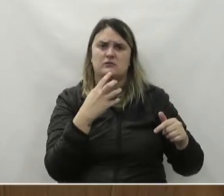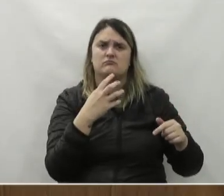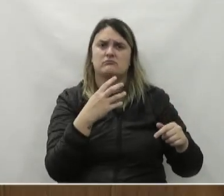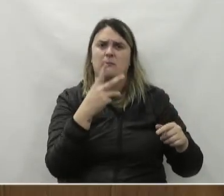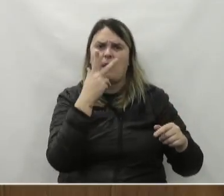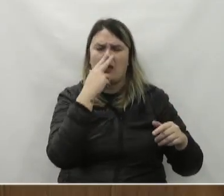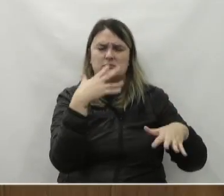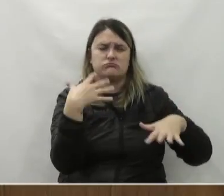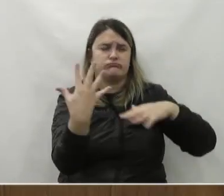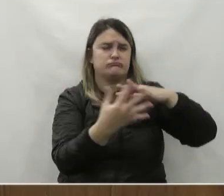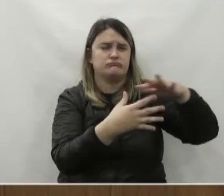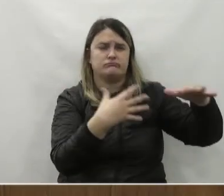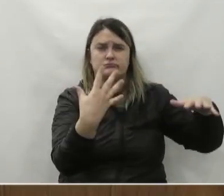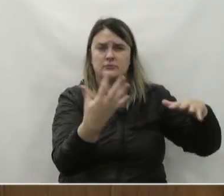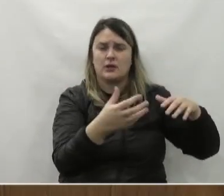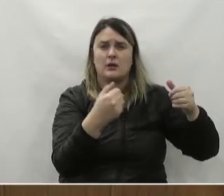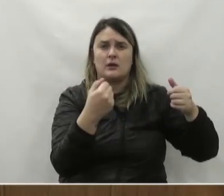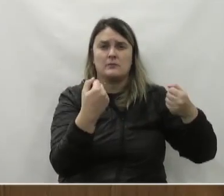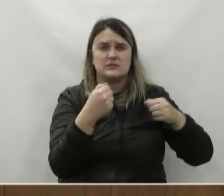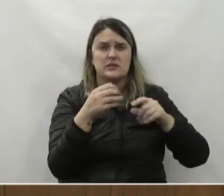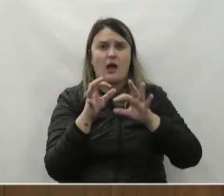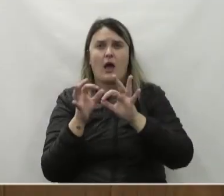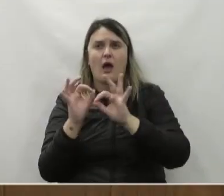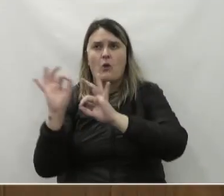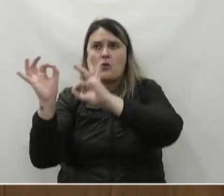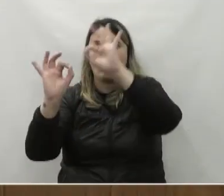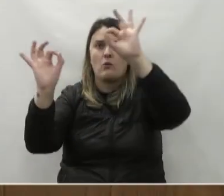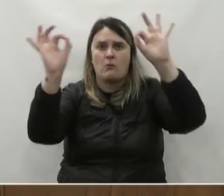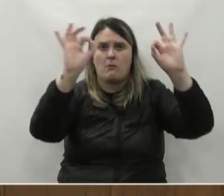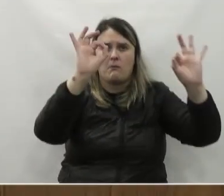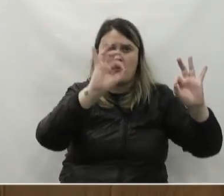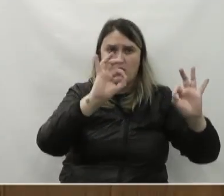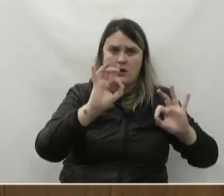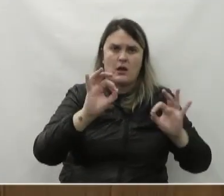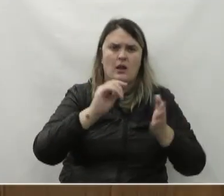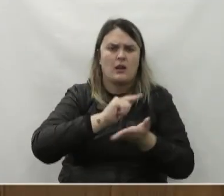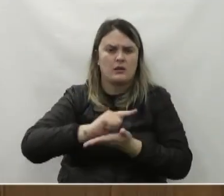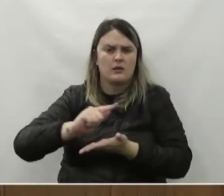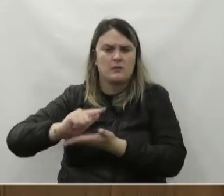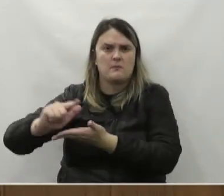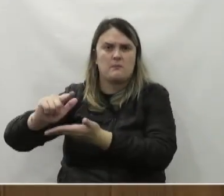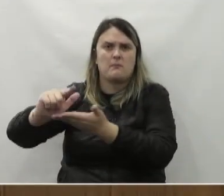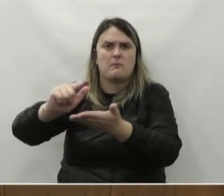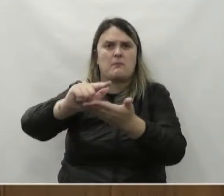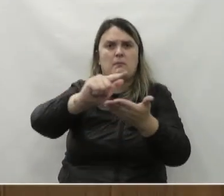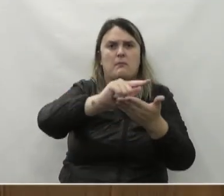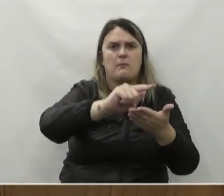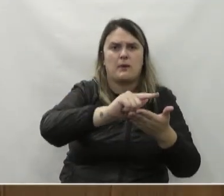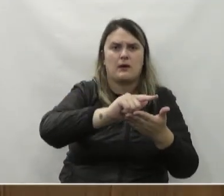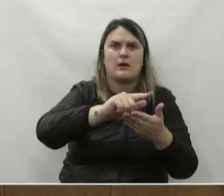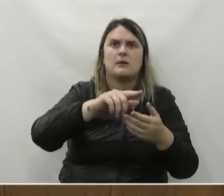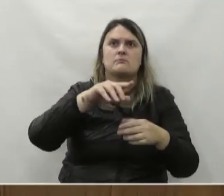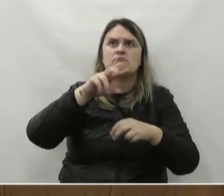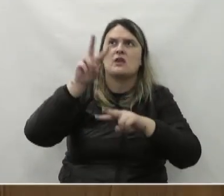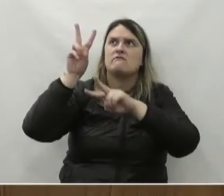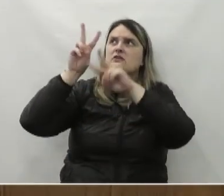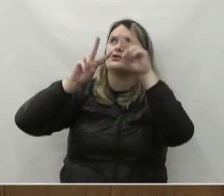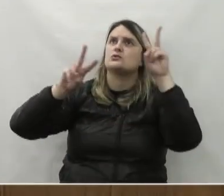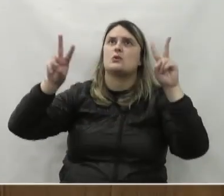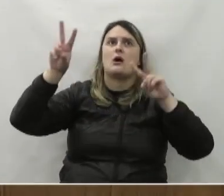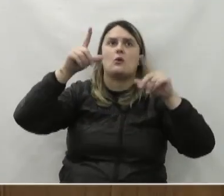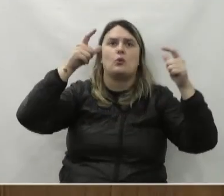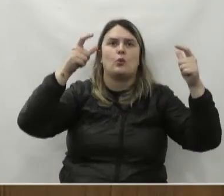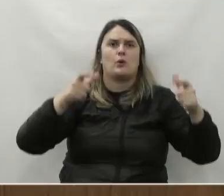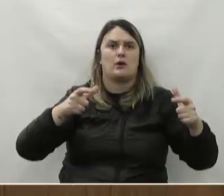adicionalmente, promovidas melhorias na parte estética, com ações de limpeza e a valorização da visibilidade externa do